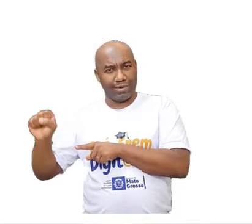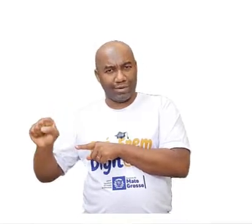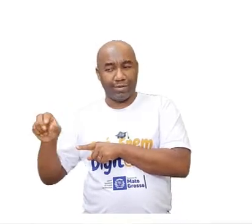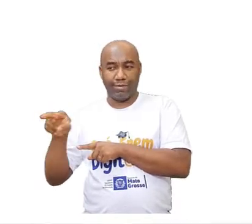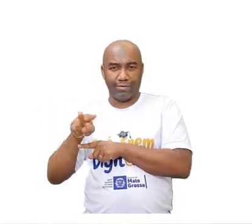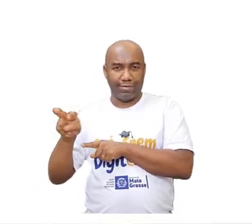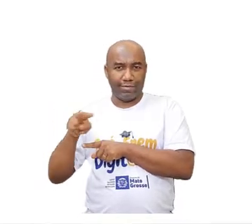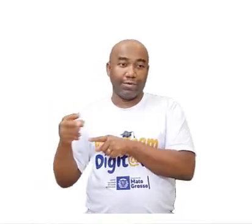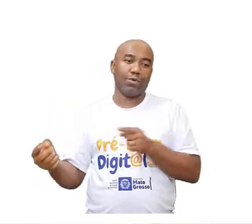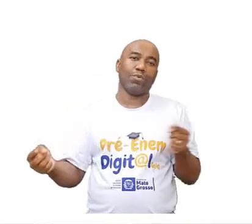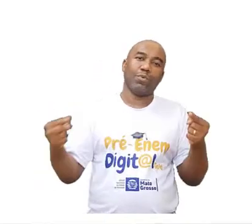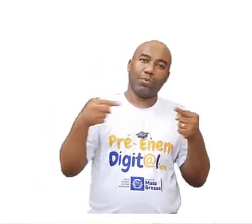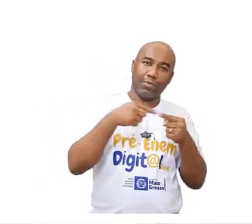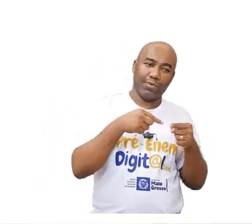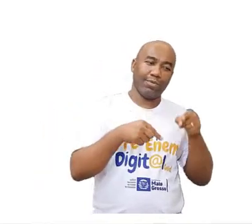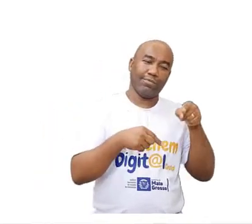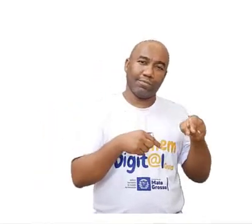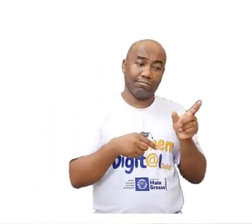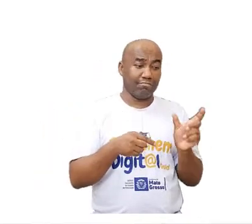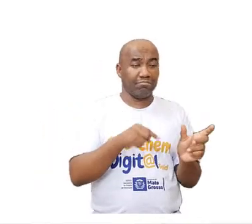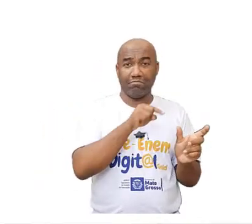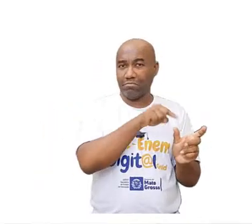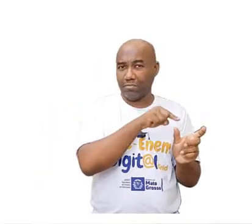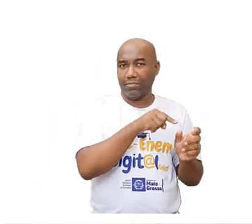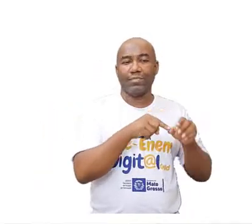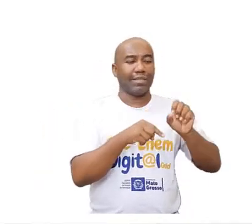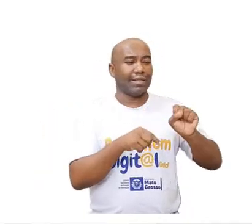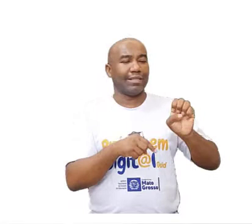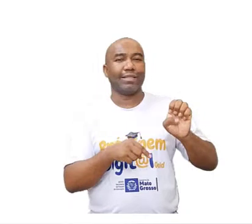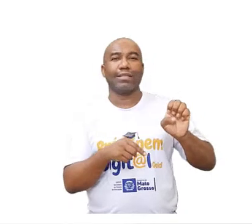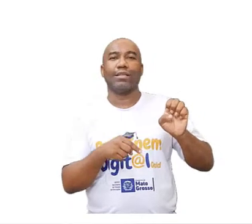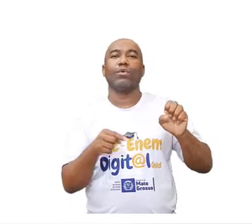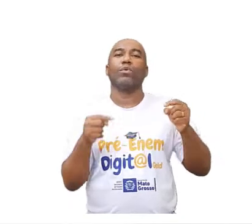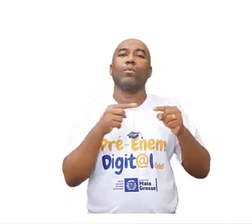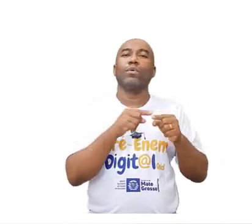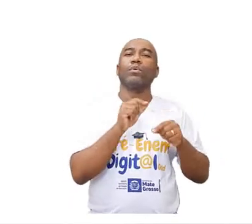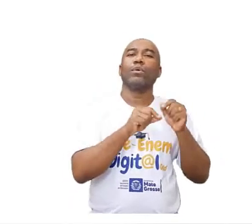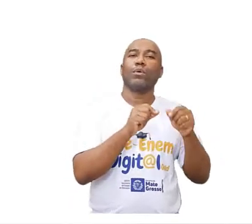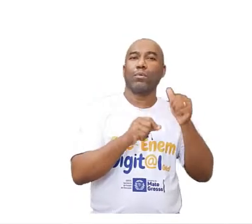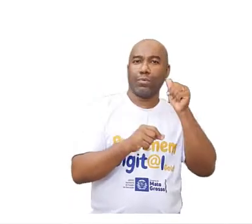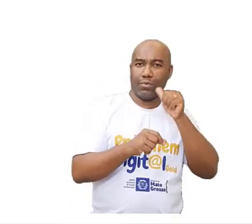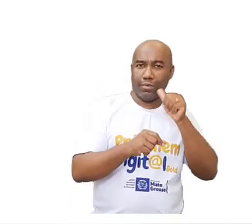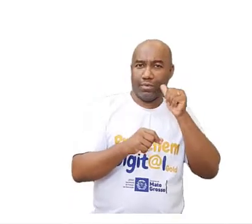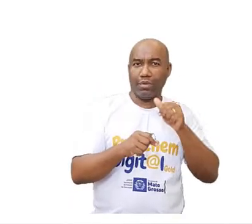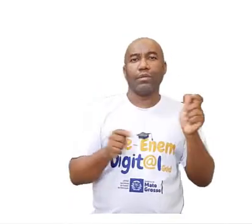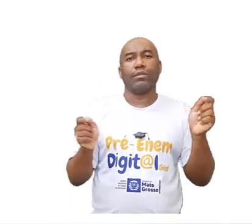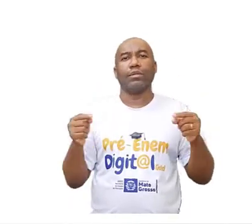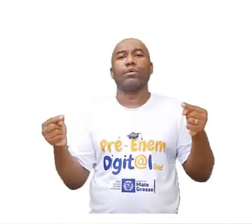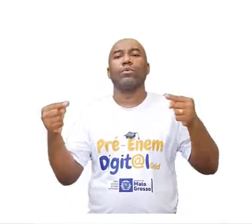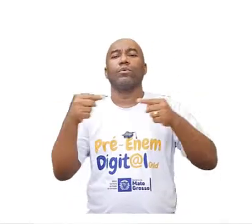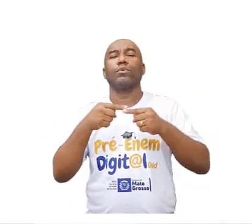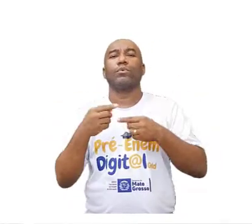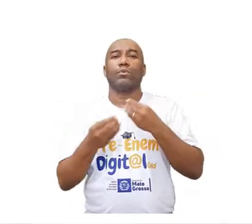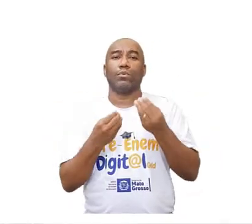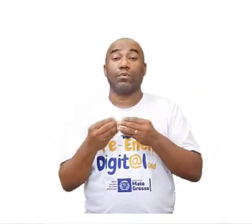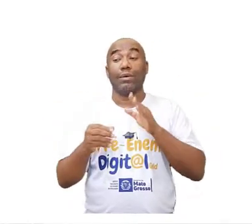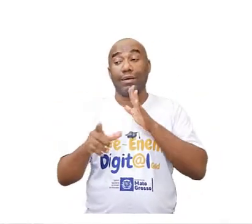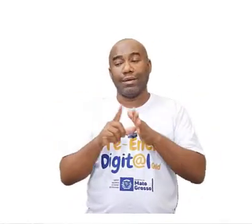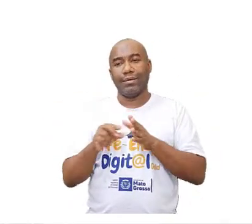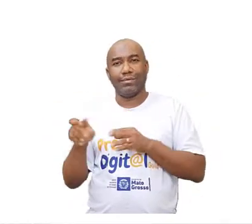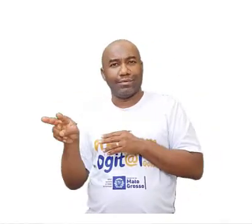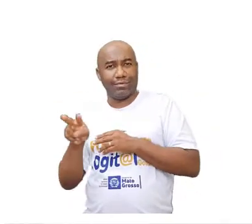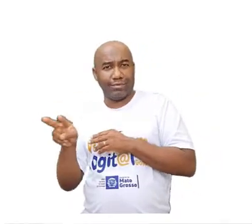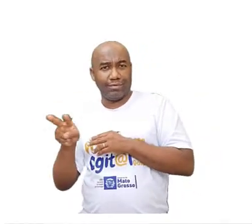estivesse dando mais ênfase para o substantivo senhora. O adjetivo estivesse se referindo mais à senhora. Porém,